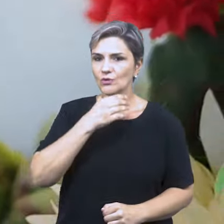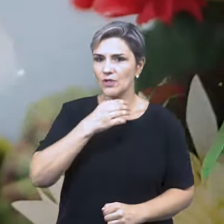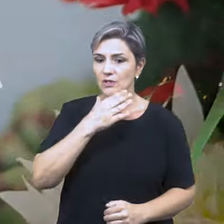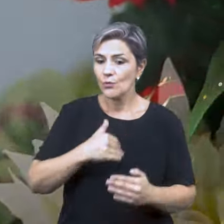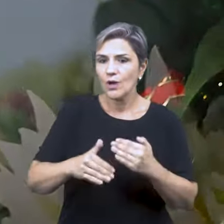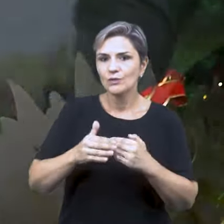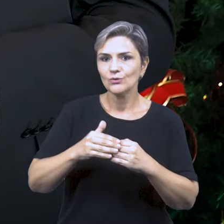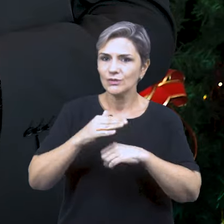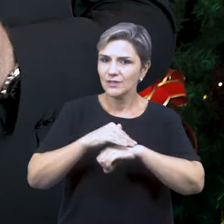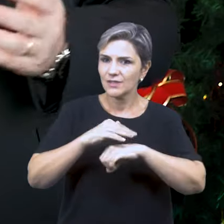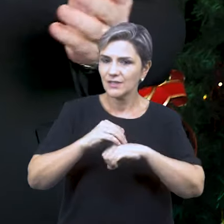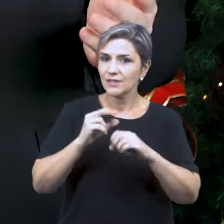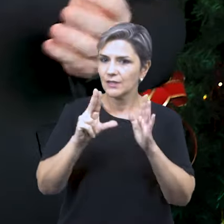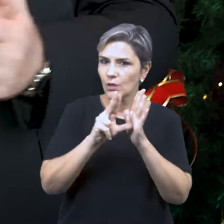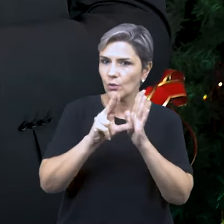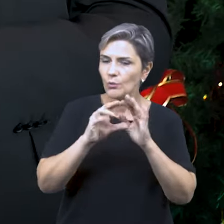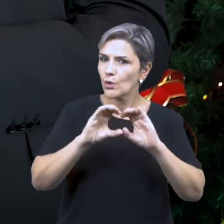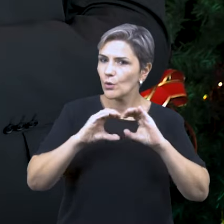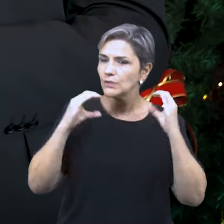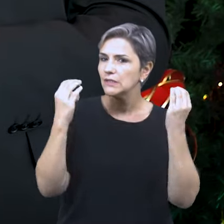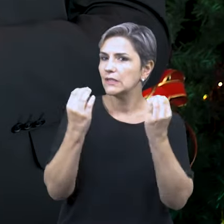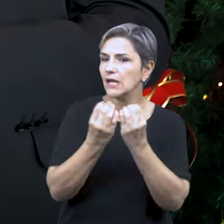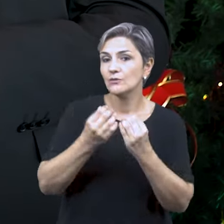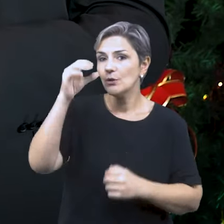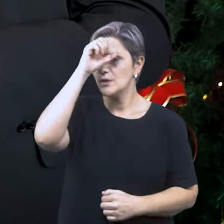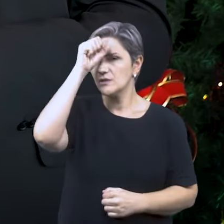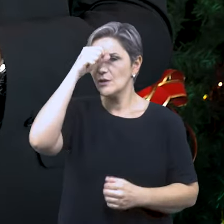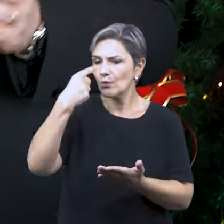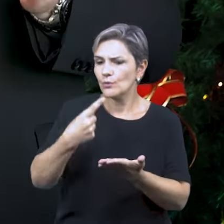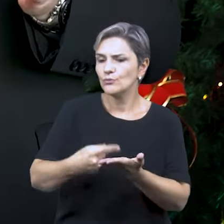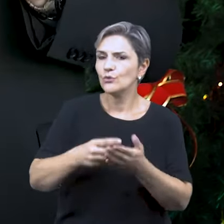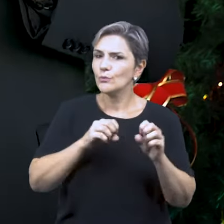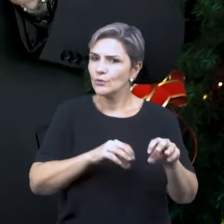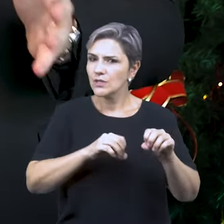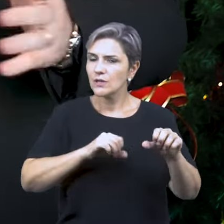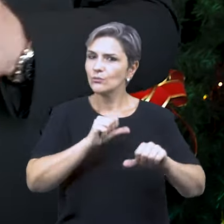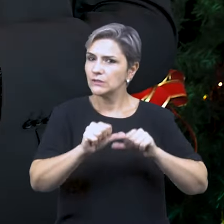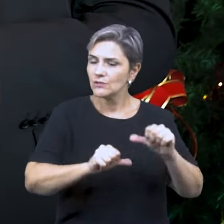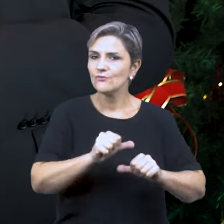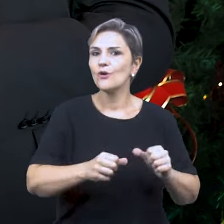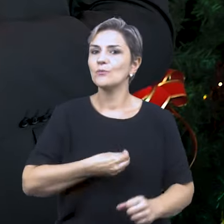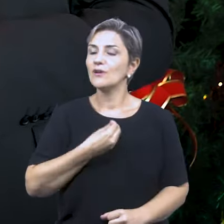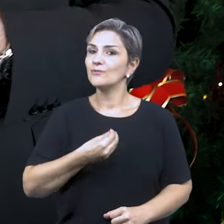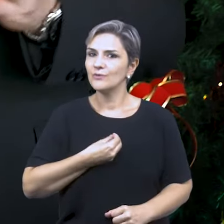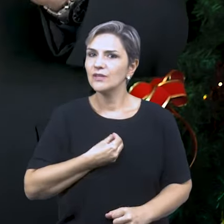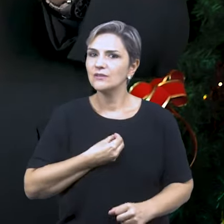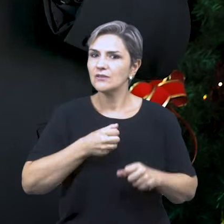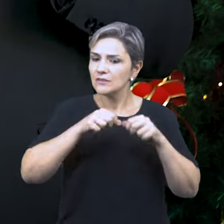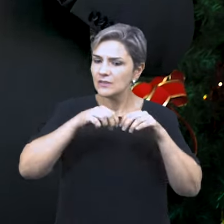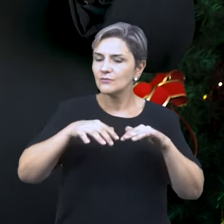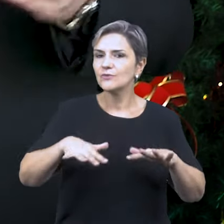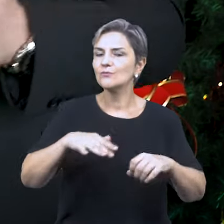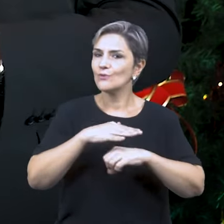nossa querida UBRA, uma comunidade de aprendizagem comprometida, uma educação que transforma vidas,